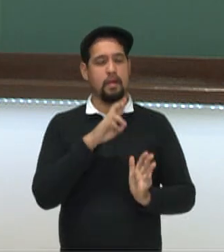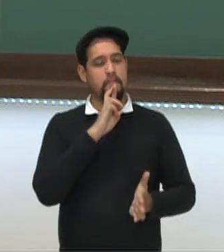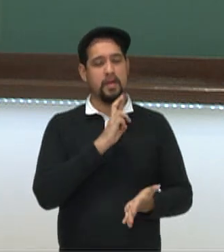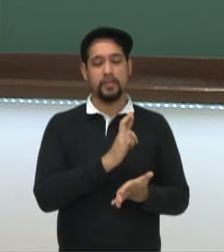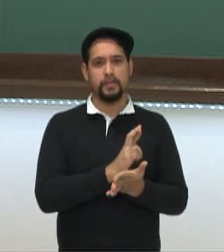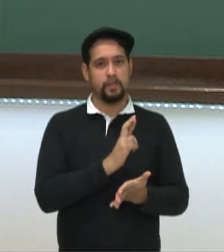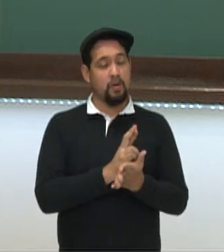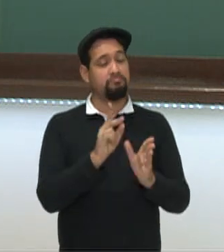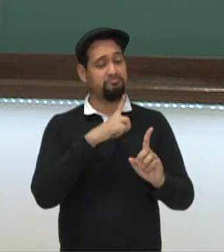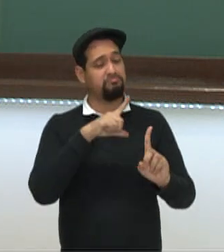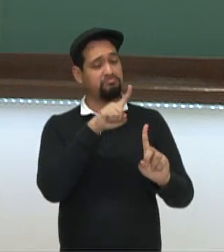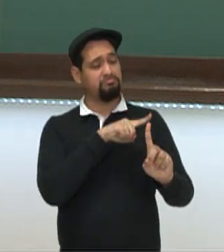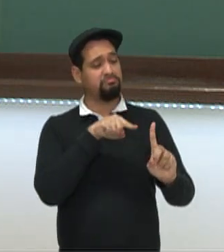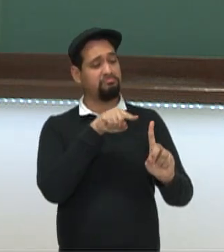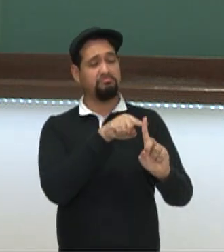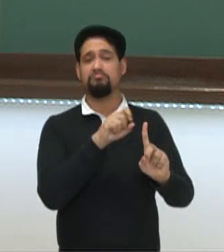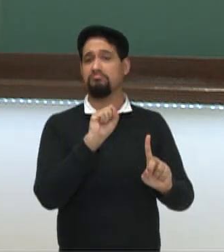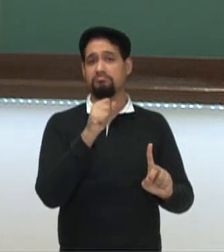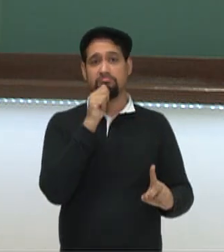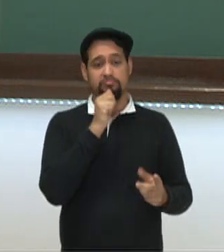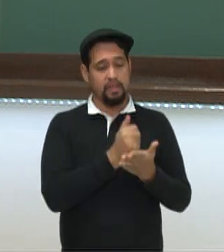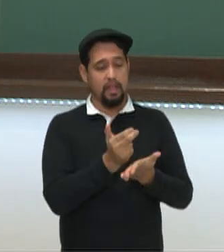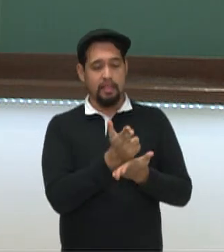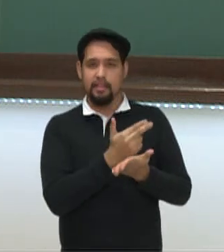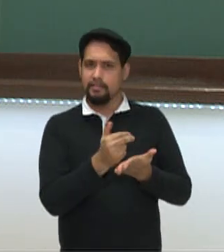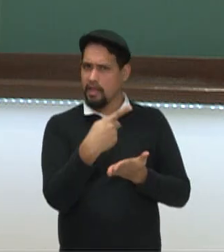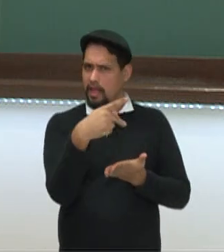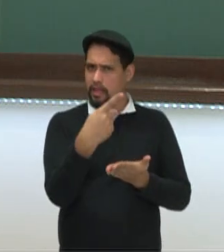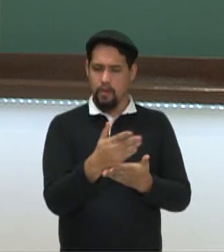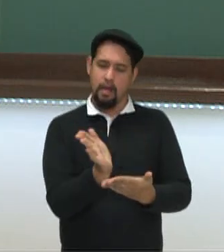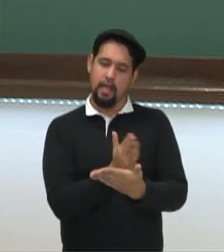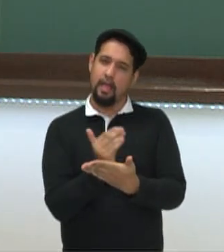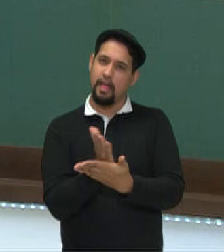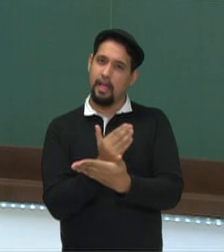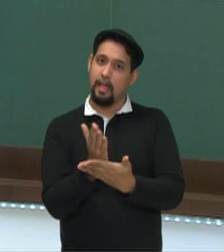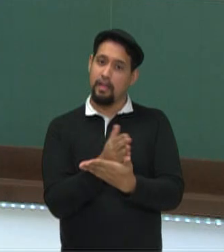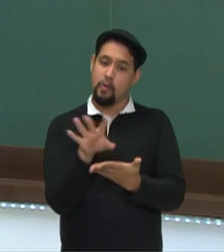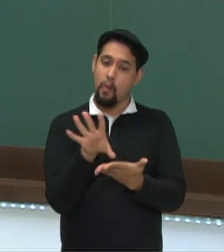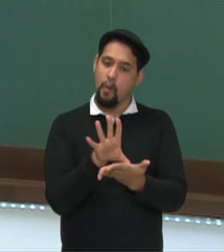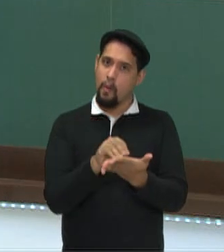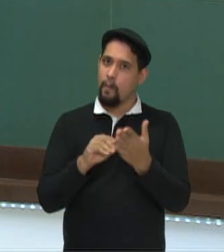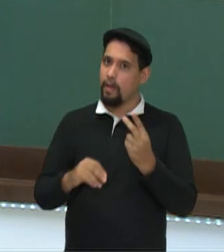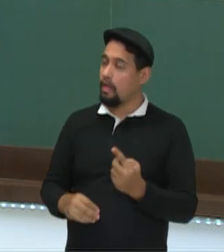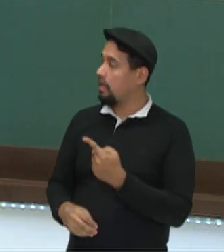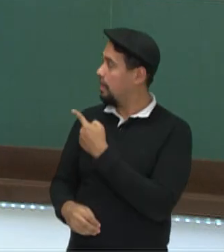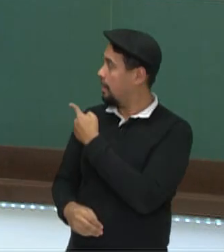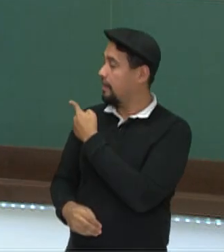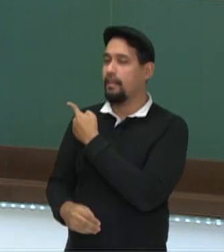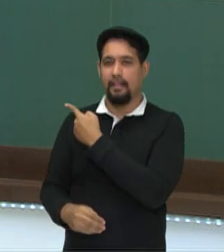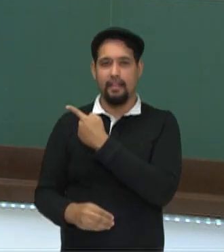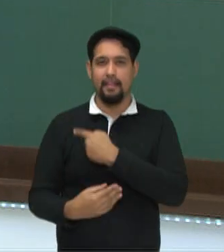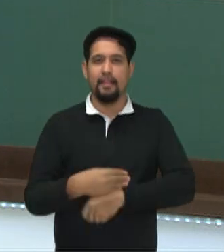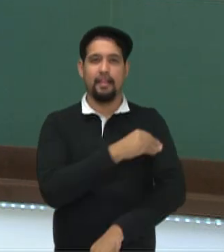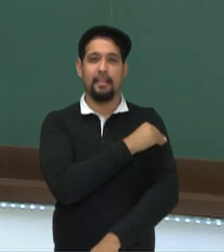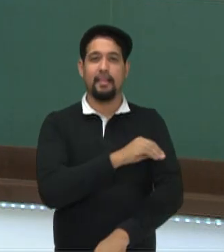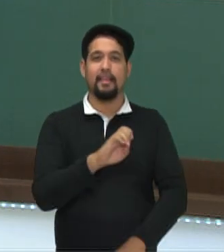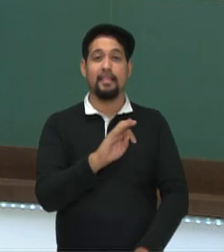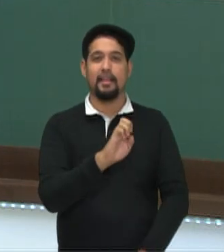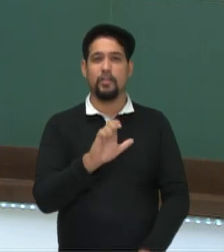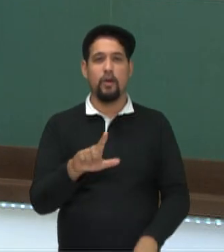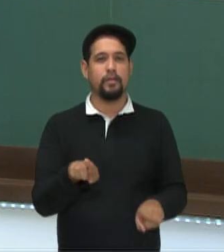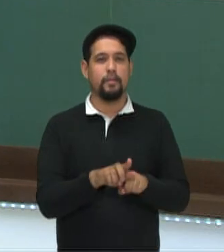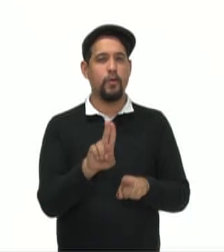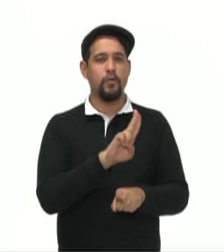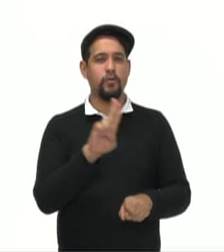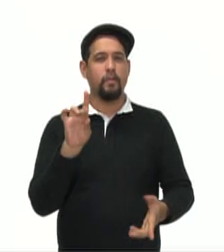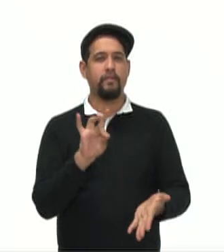resposta objetiva. Desenhar em seu caderno a estrutura desta molécula, o etanol e o seu nome